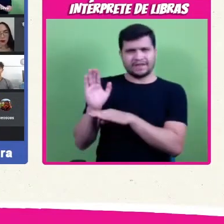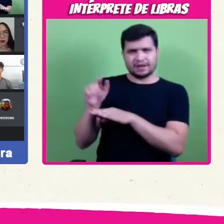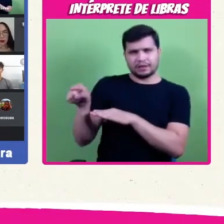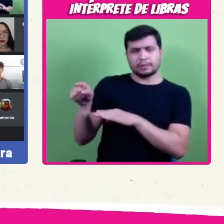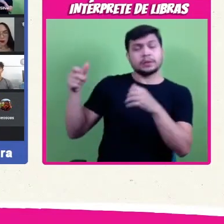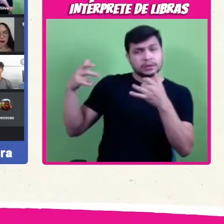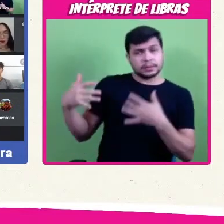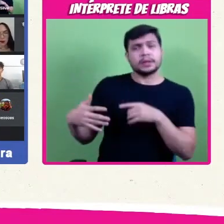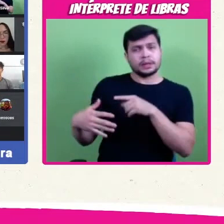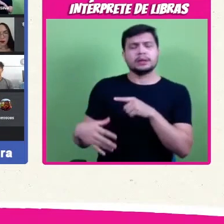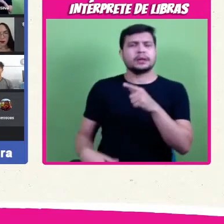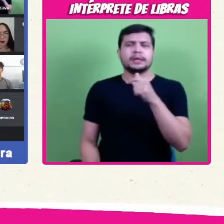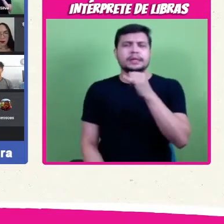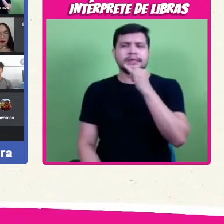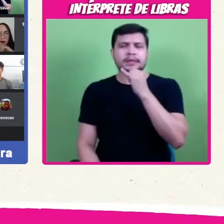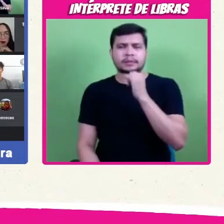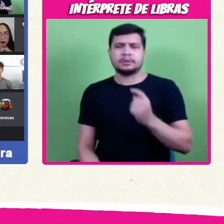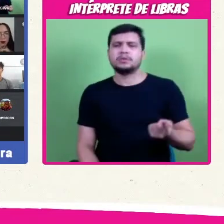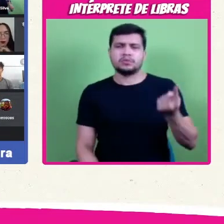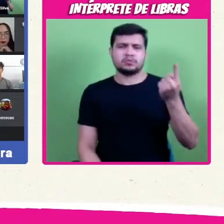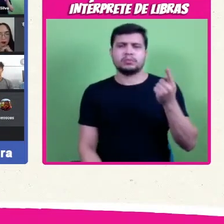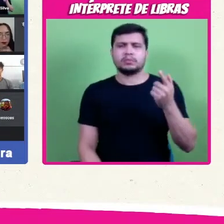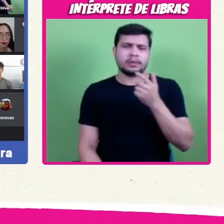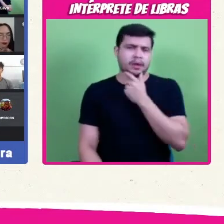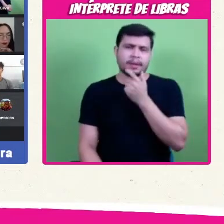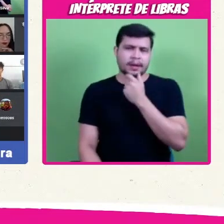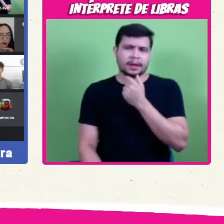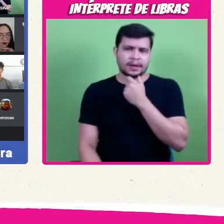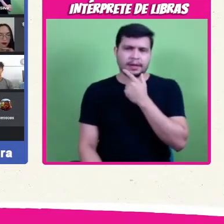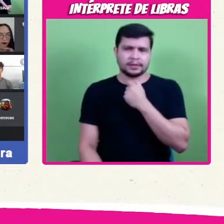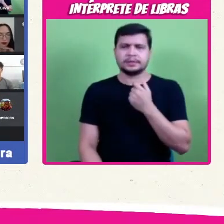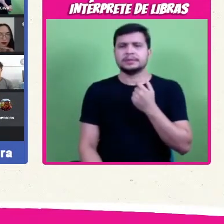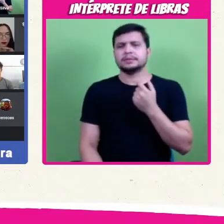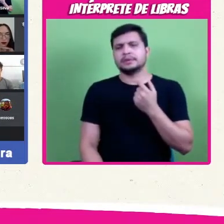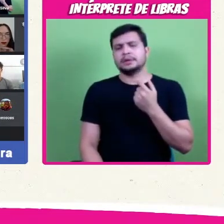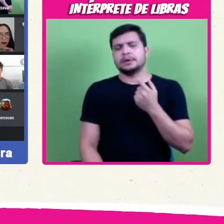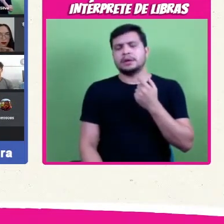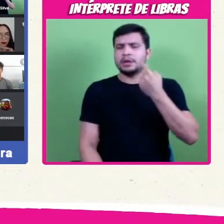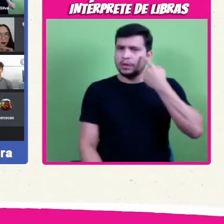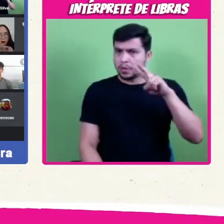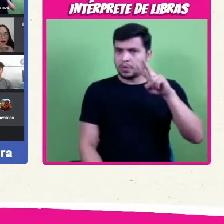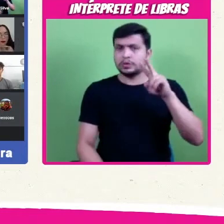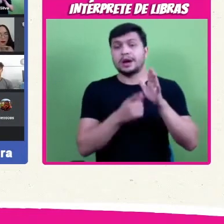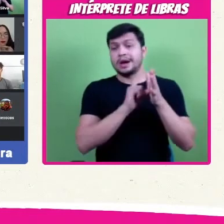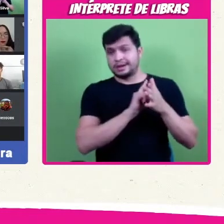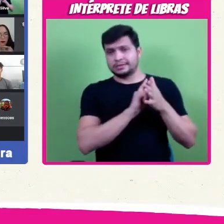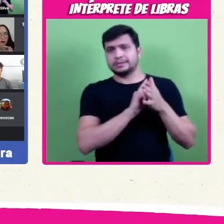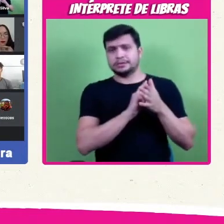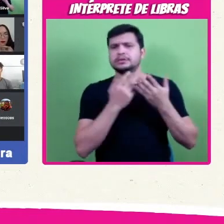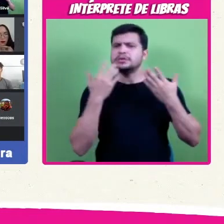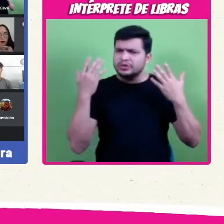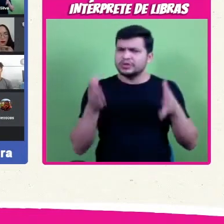fala sobre um caso, né, de um rapaz que pouco tempo antes, 2 dias antes, ele tinha publicado que